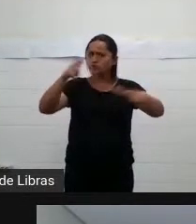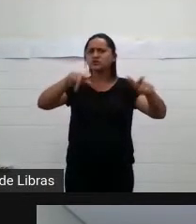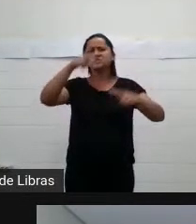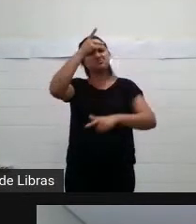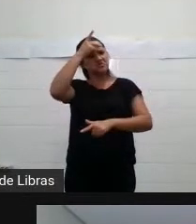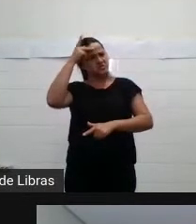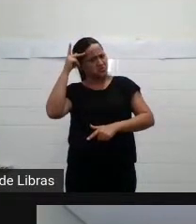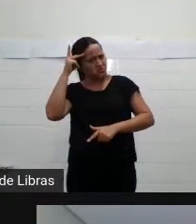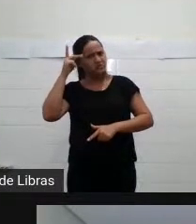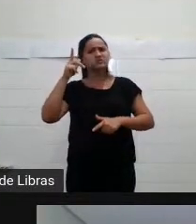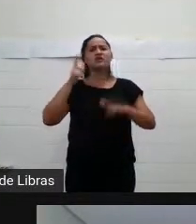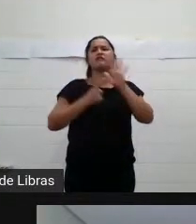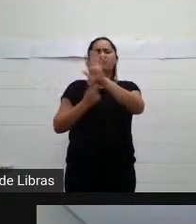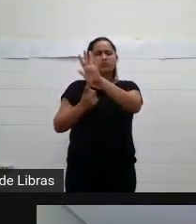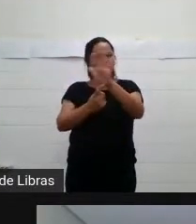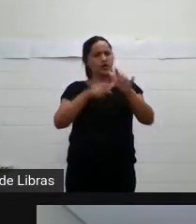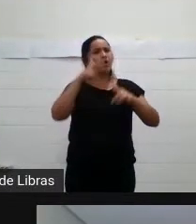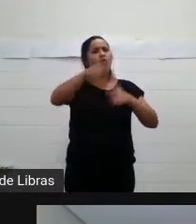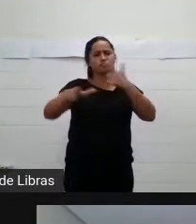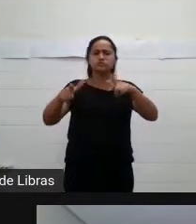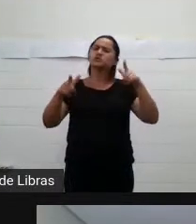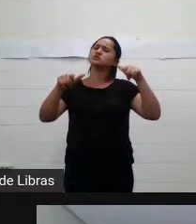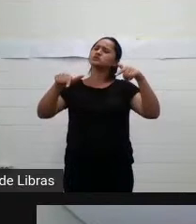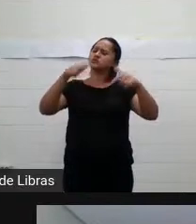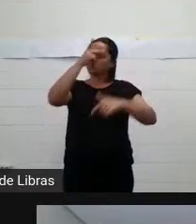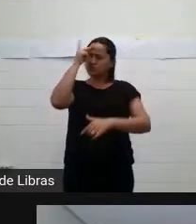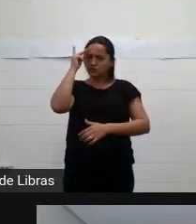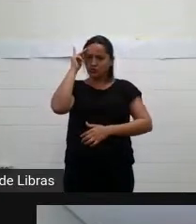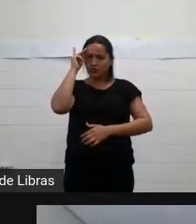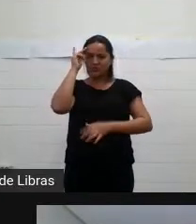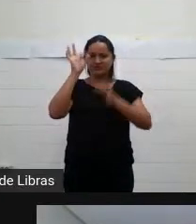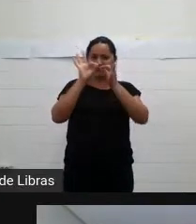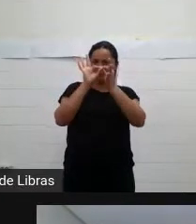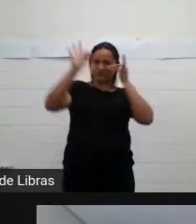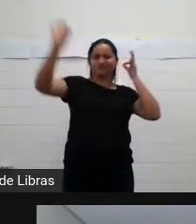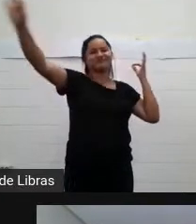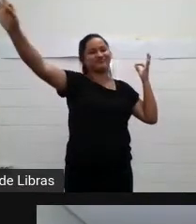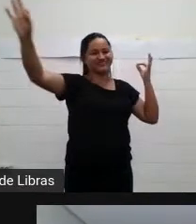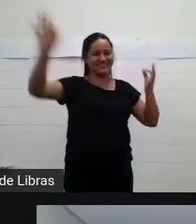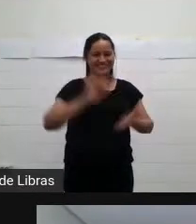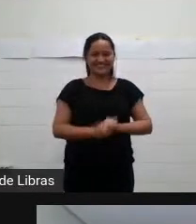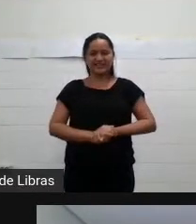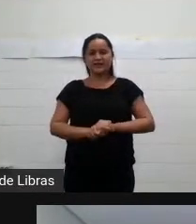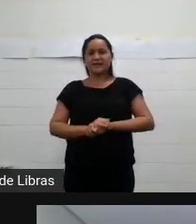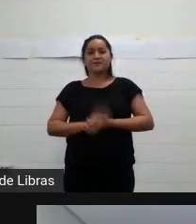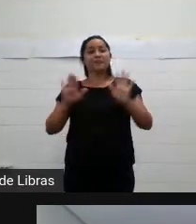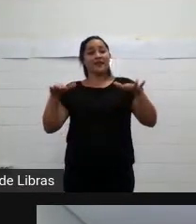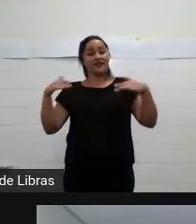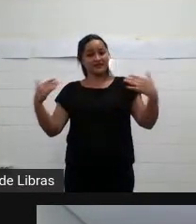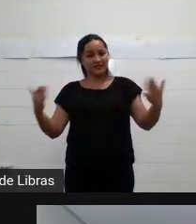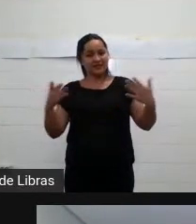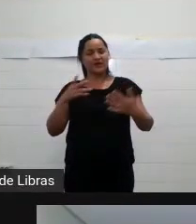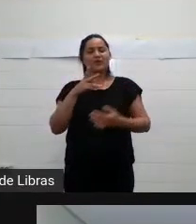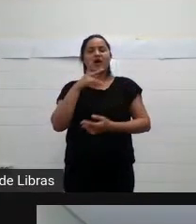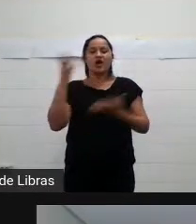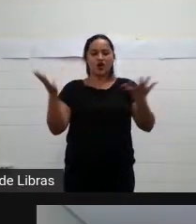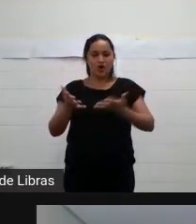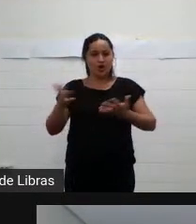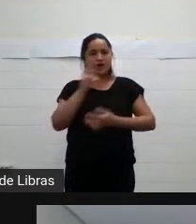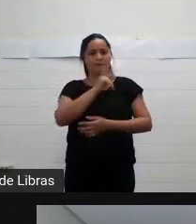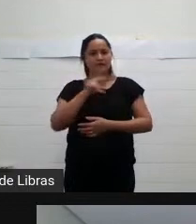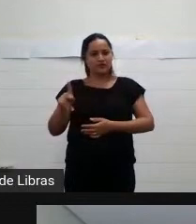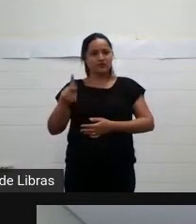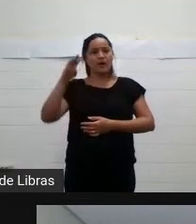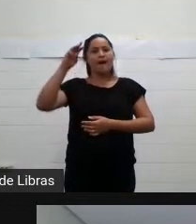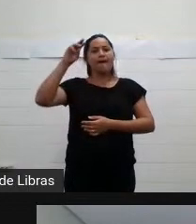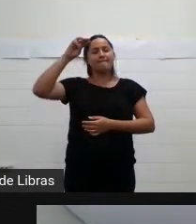agora à tarde para outras pessoas, tá? Para atravessar fronteiras mesmo, tá? Então eu passo para as professoras Manu e